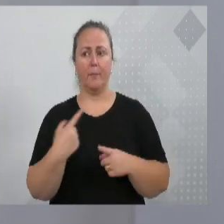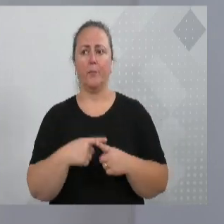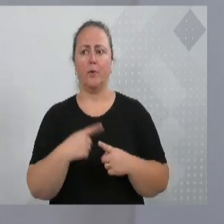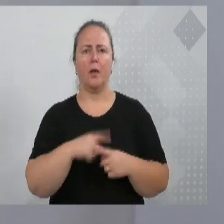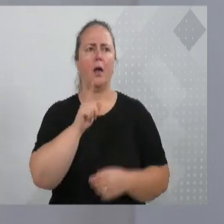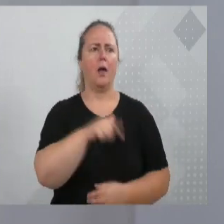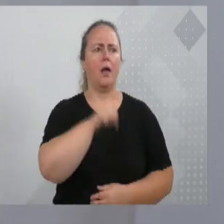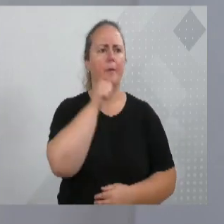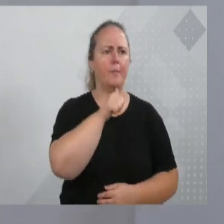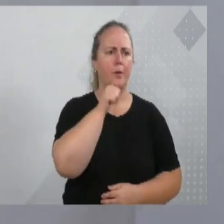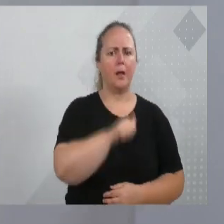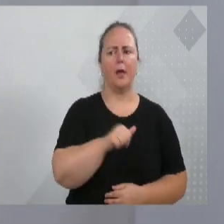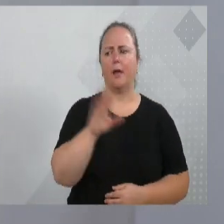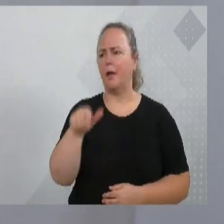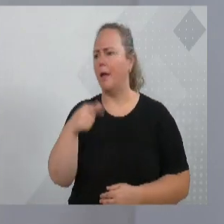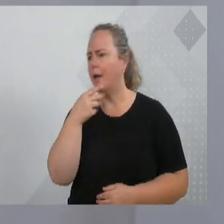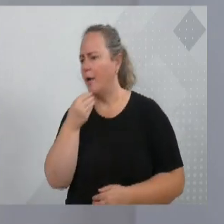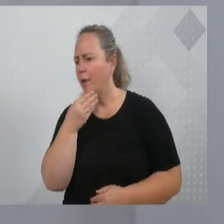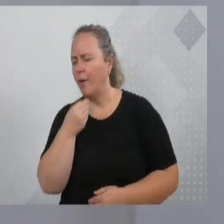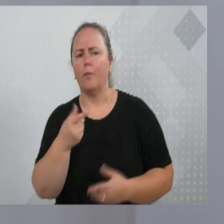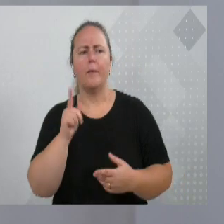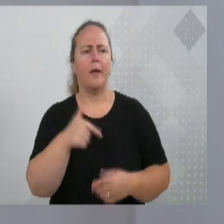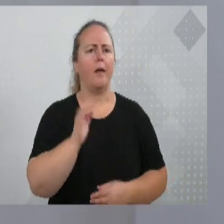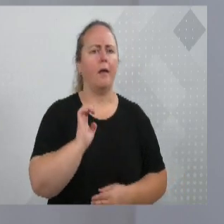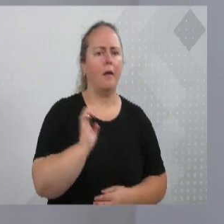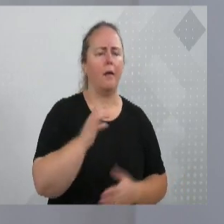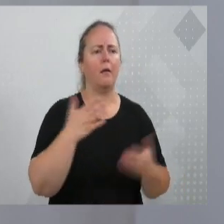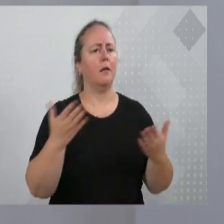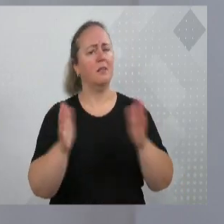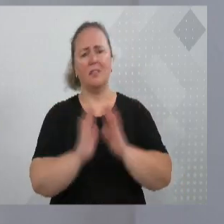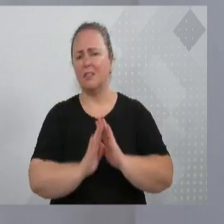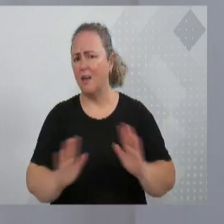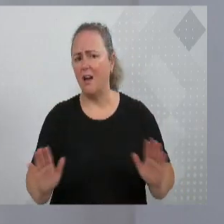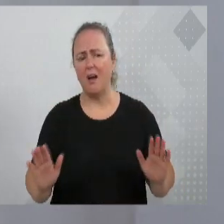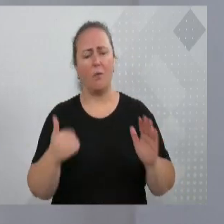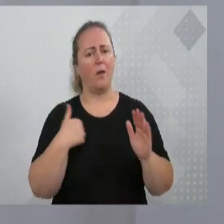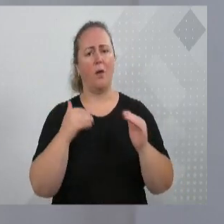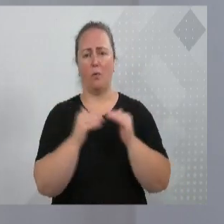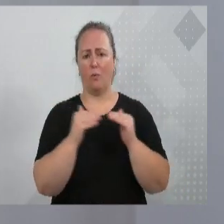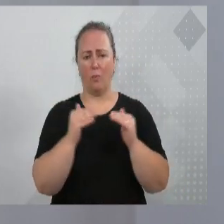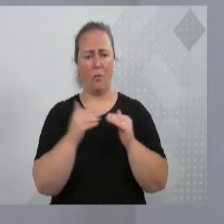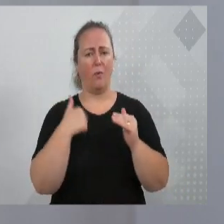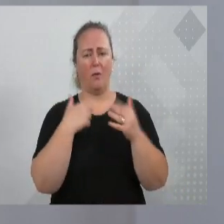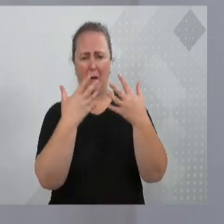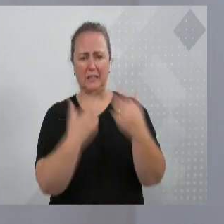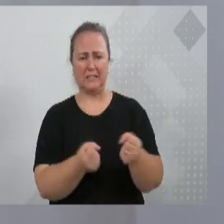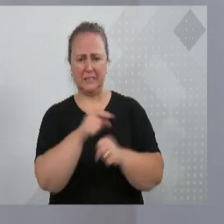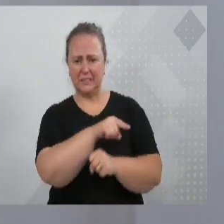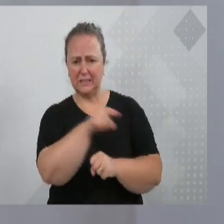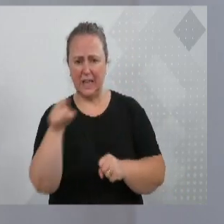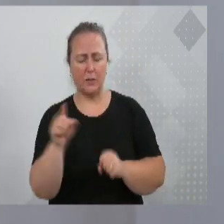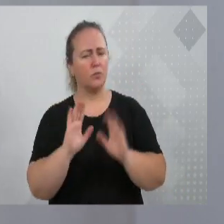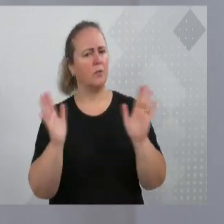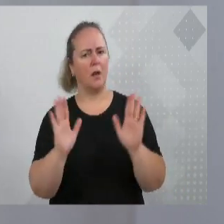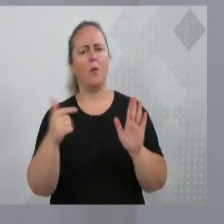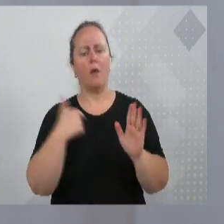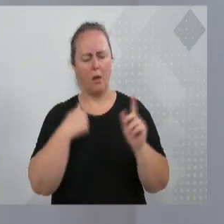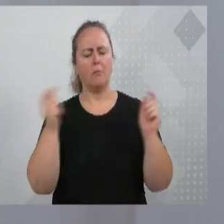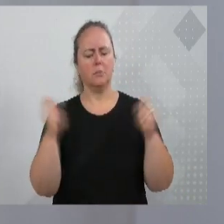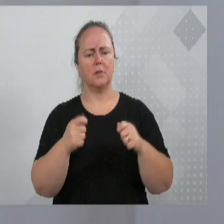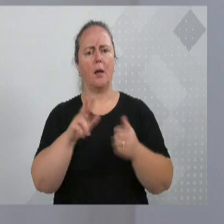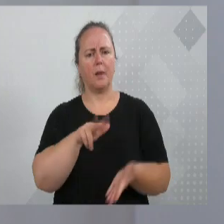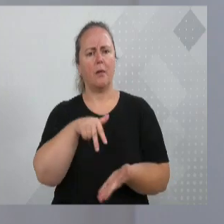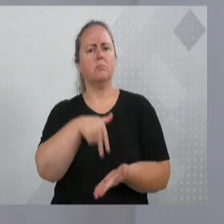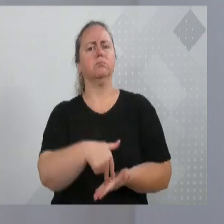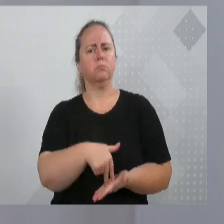de ser mulher vereadora crise ou o fato de sexualidade a gente na verdade está sendo conivente com agressões a outras tantas pessoas que não tem as possibilidades que a gente tem